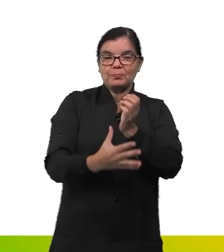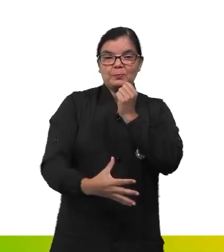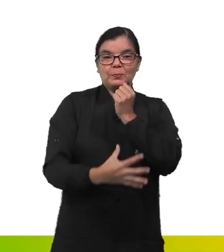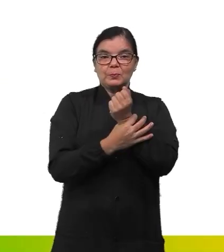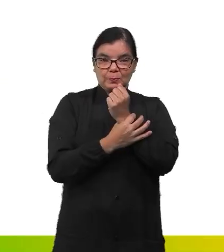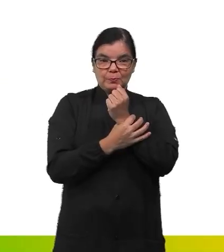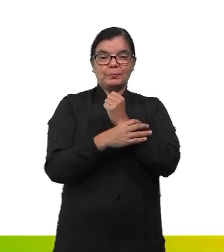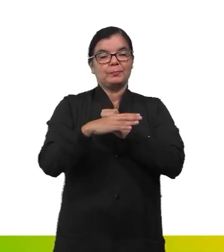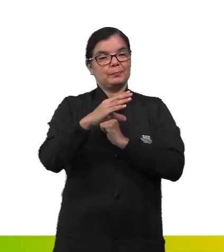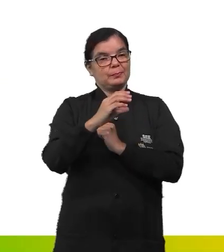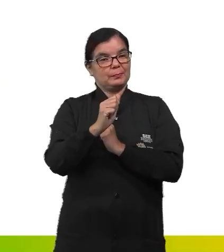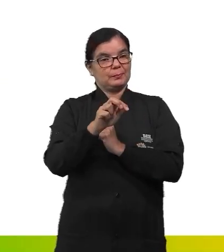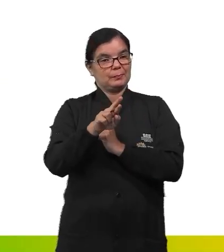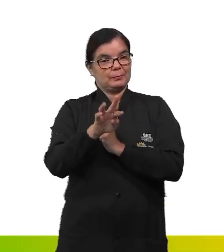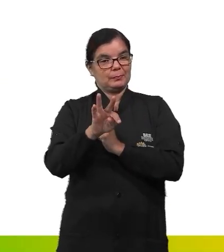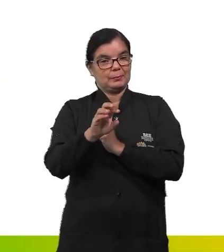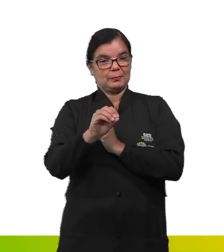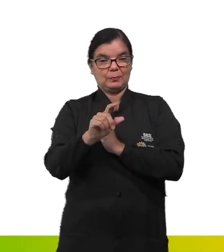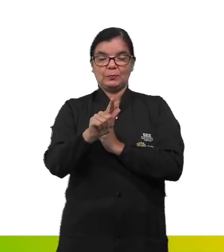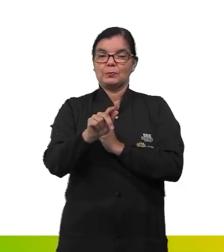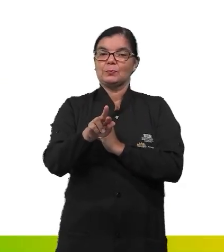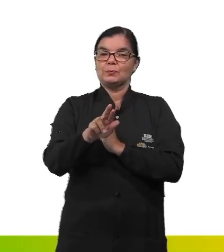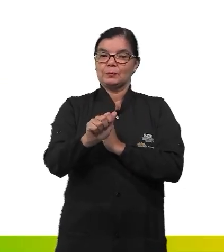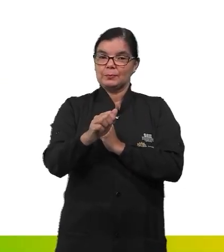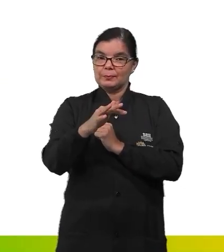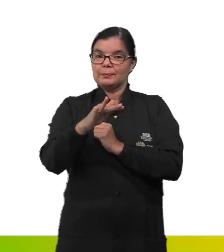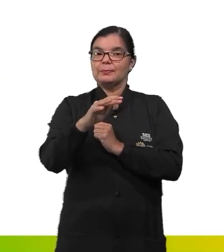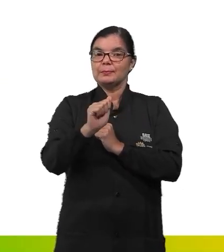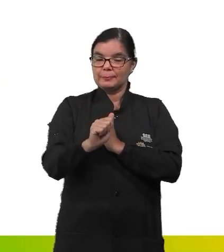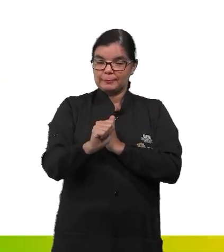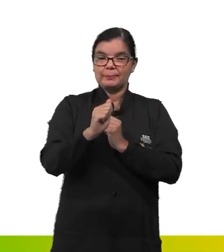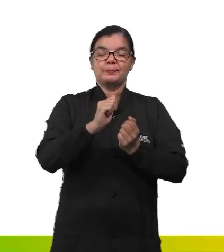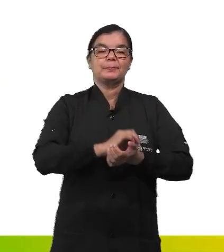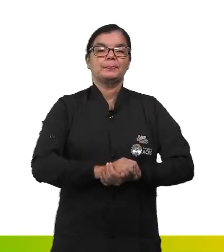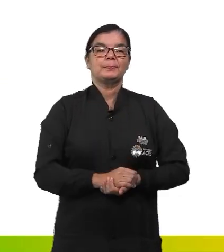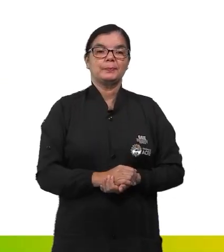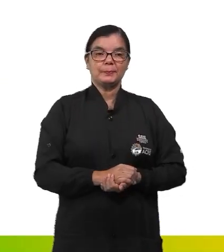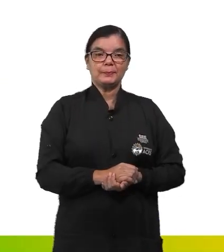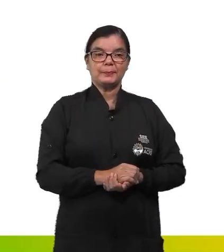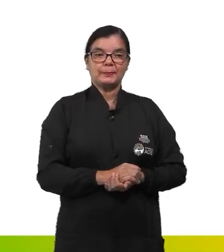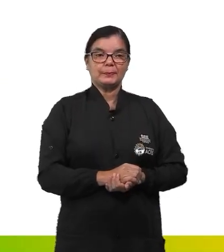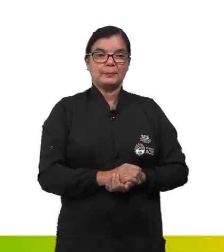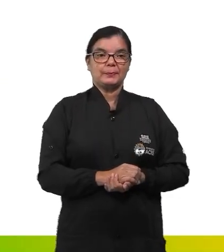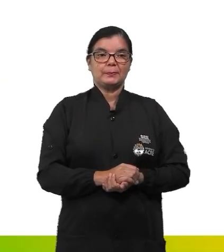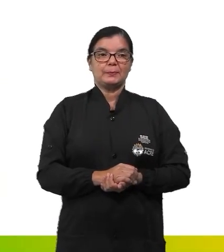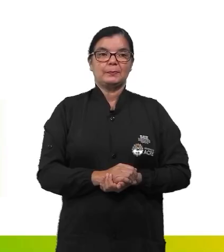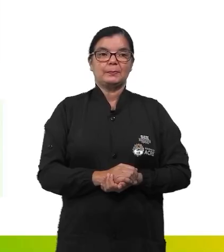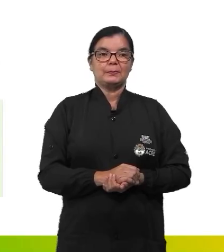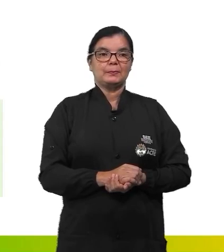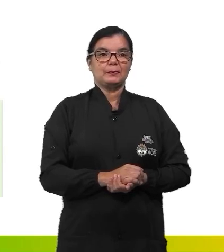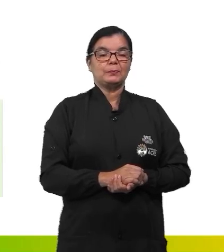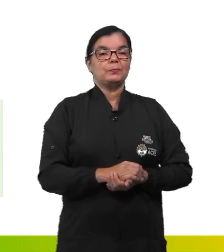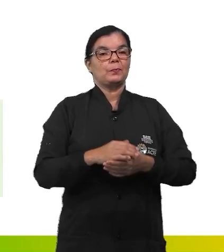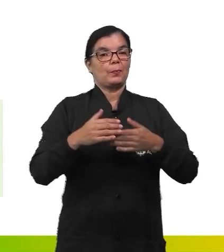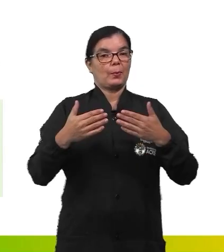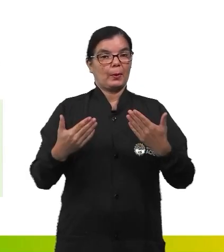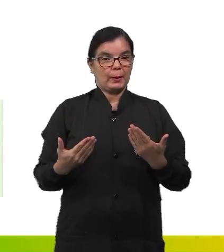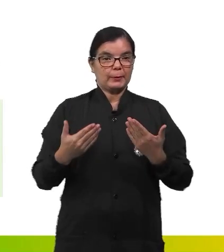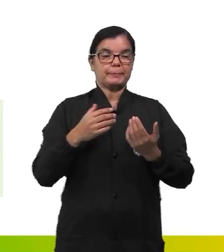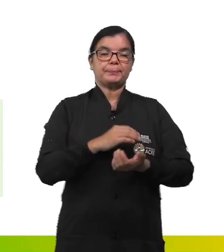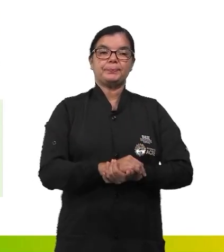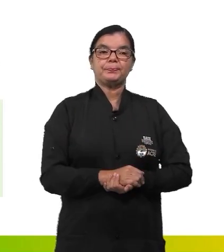segura, a cartografia, não é carta de marear, a cartografia. Gente,